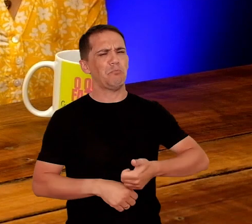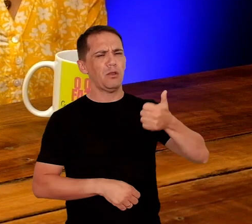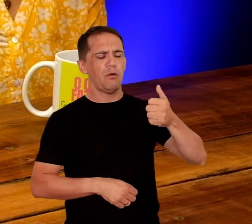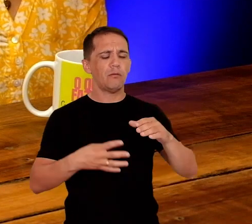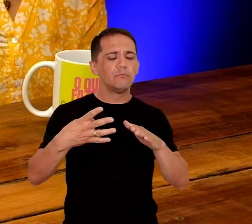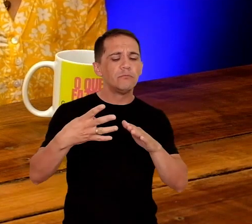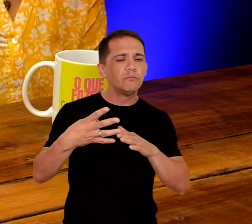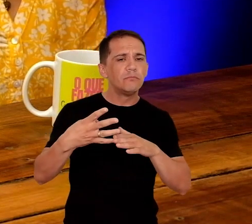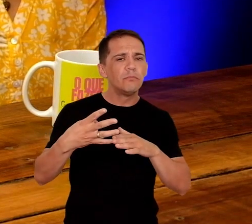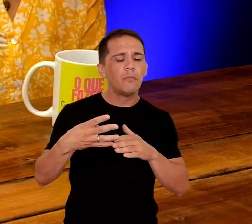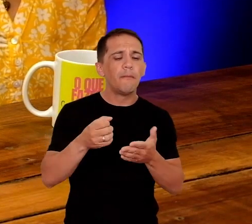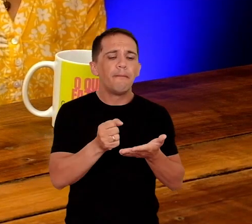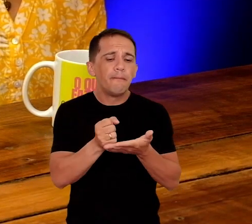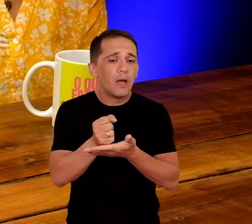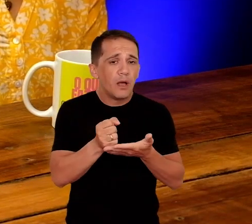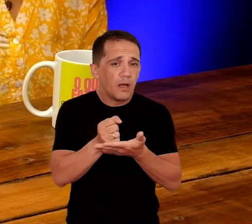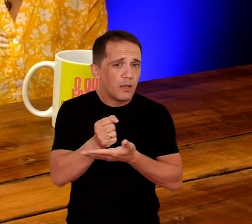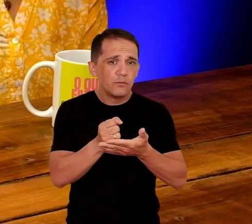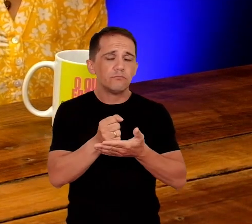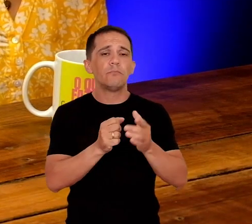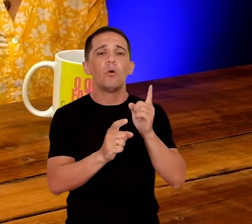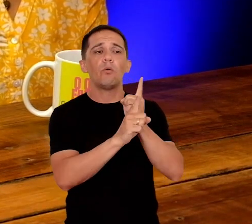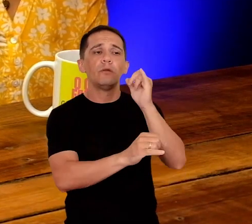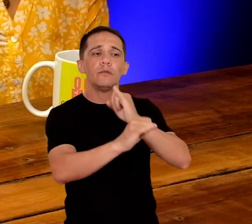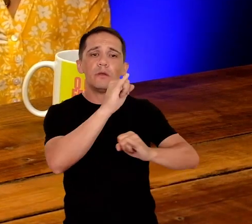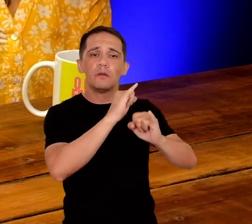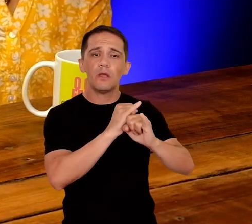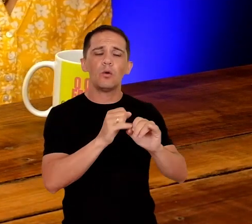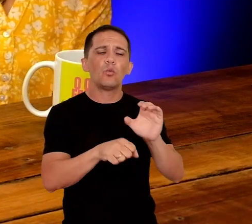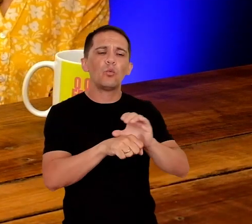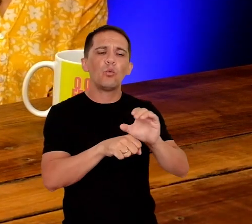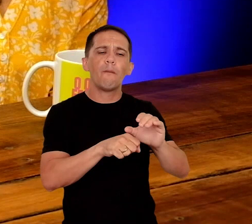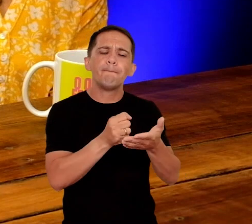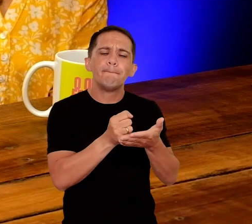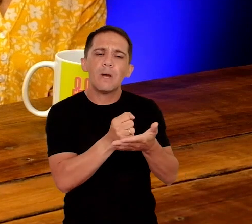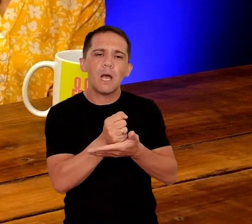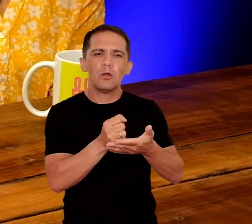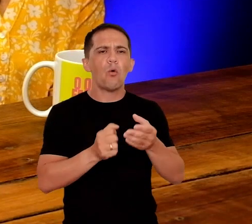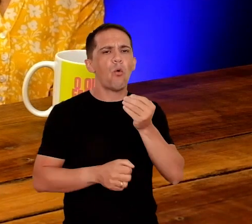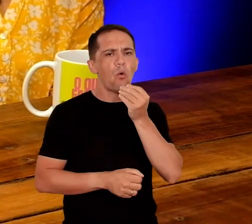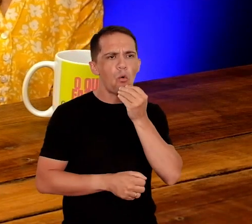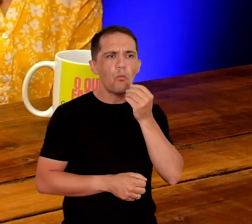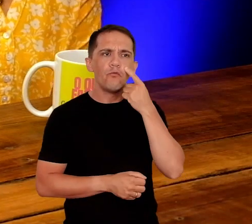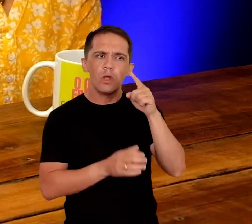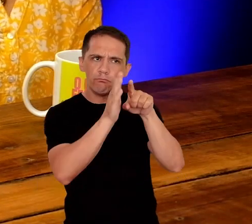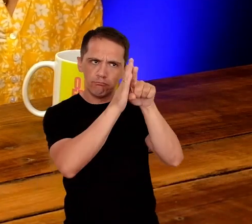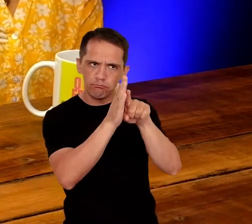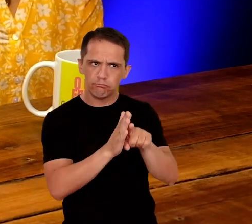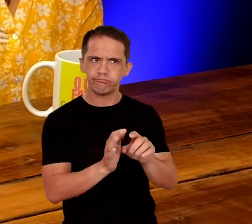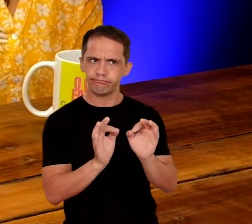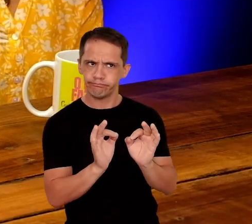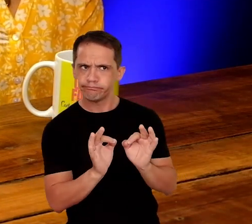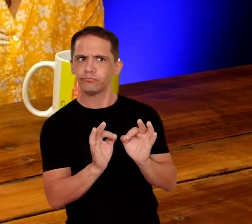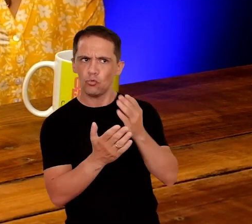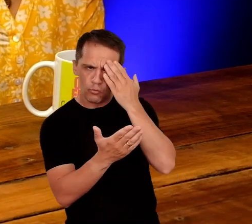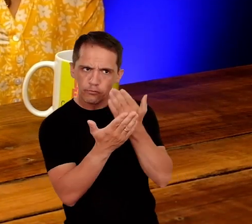o último nível, assim, né? A dica que eu daria é se inscrever num curso básico mesmo, acha ali na